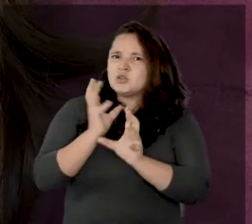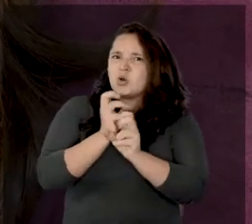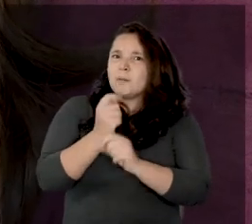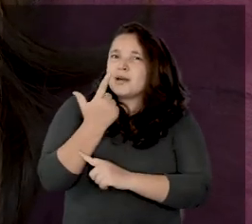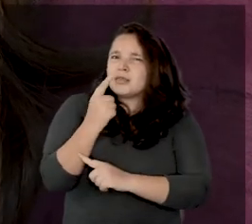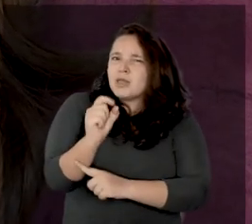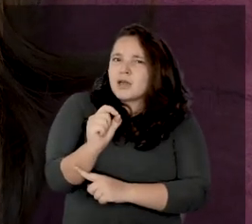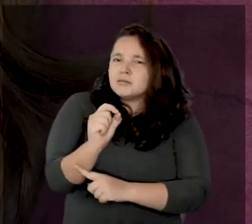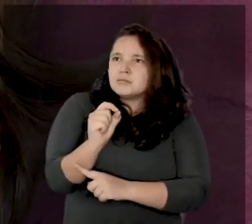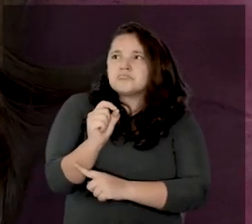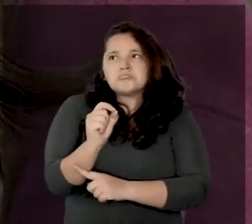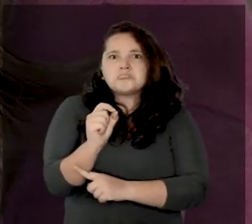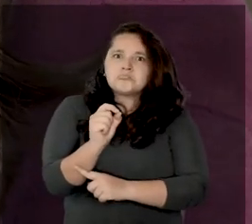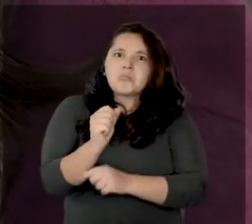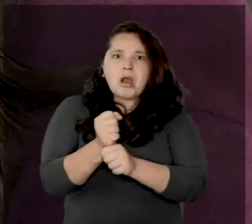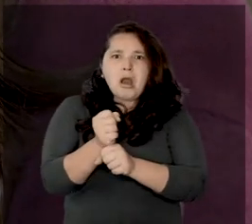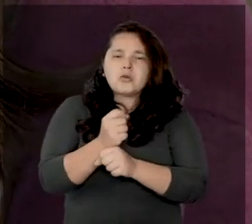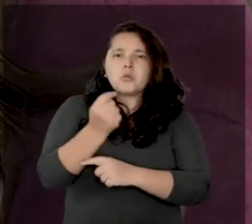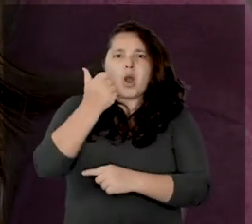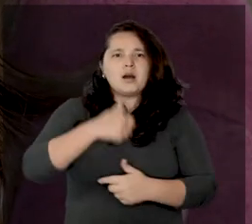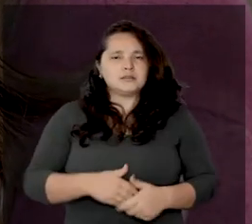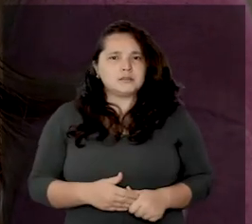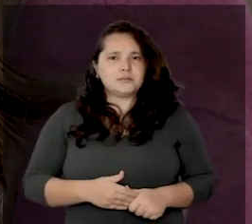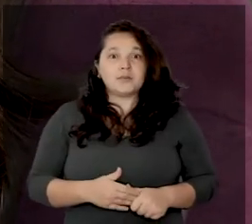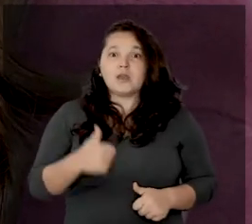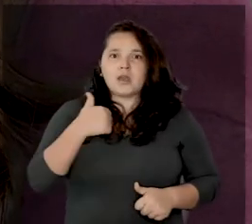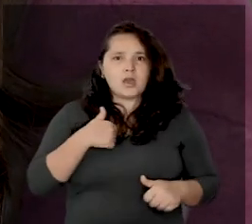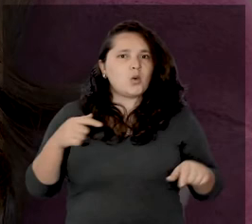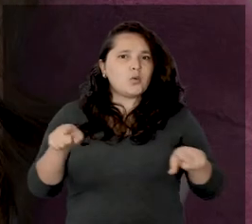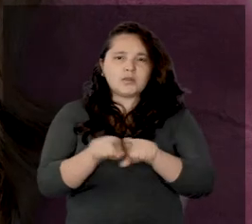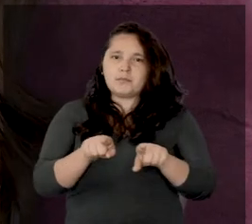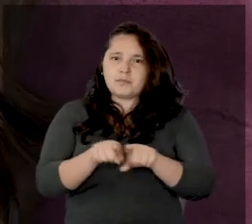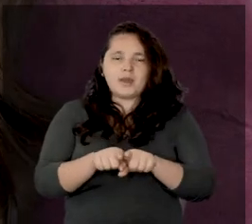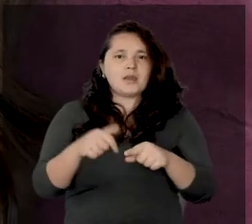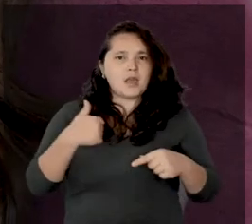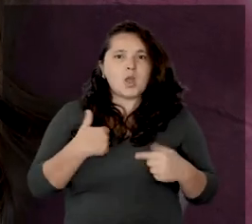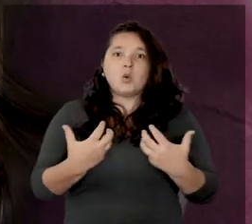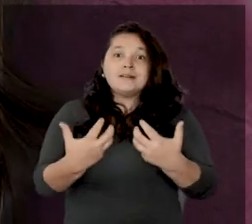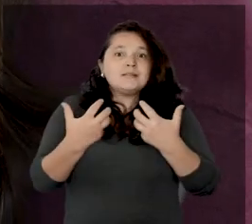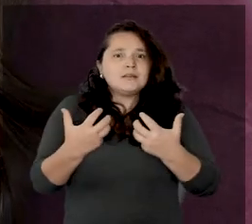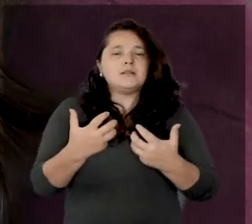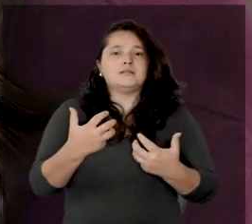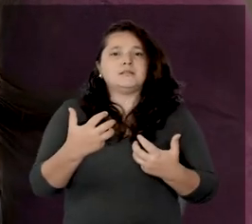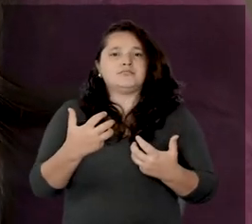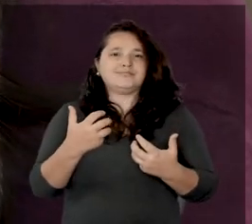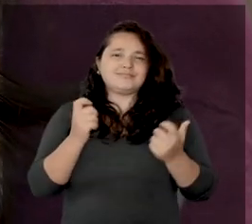que eu, digamos assim, me lancei talvez nessa aventura existencial de tentar